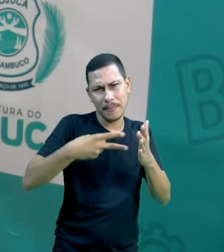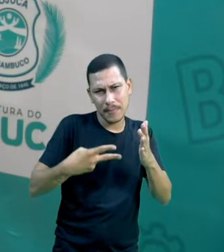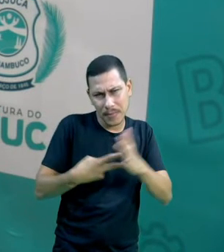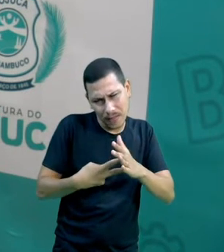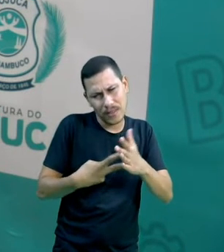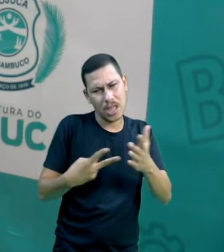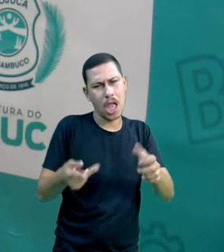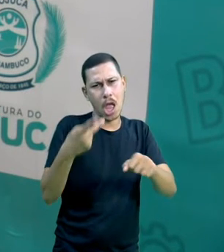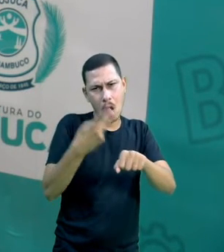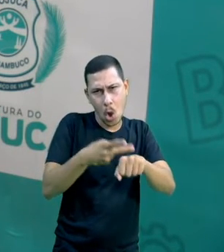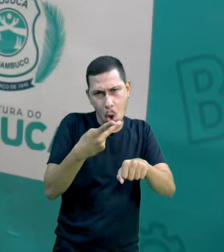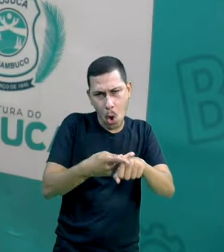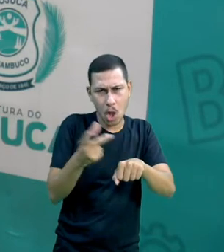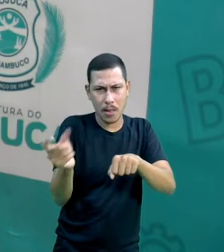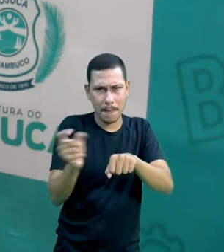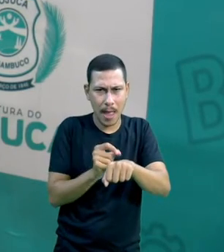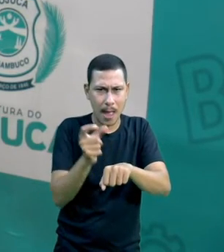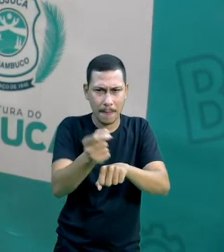de sedimentos.